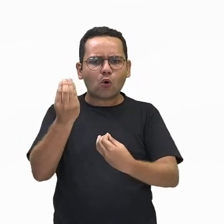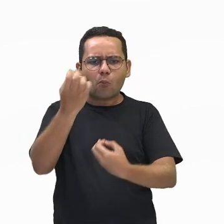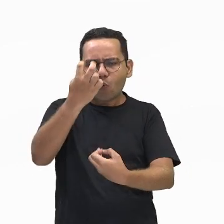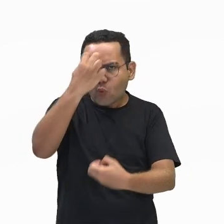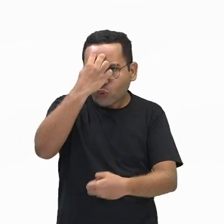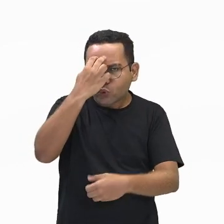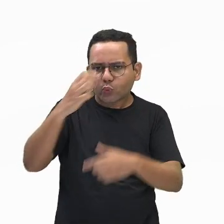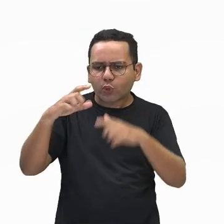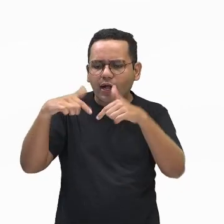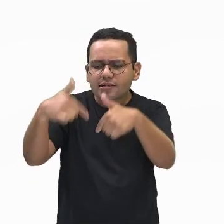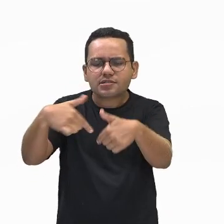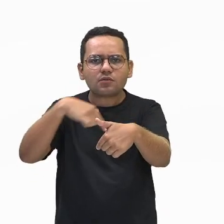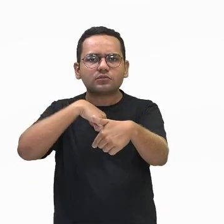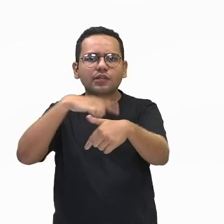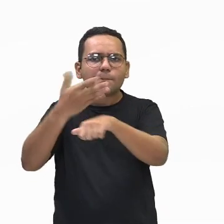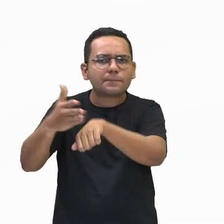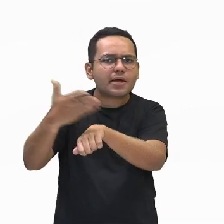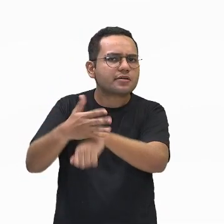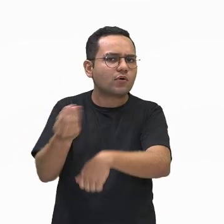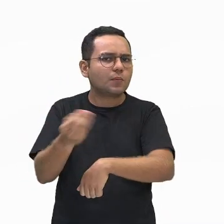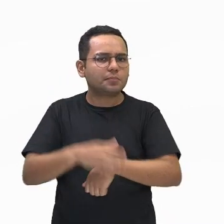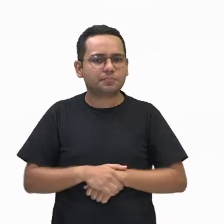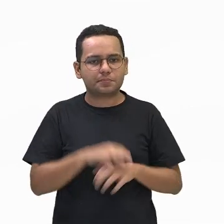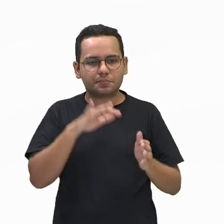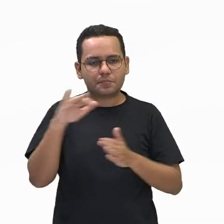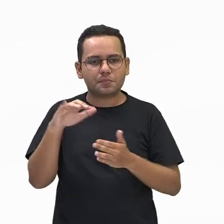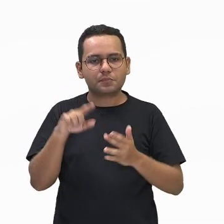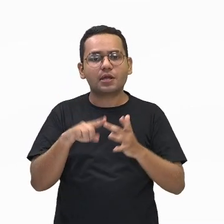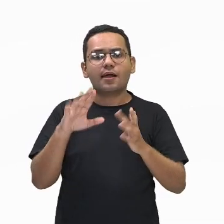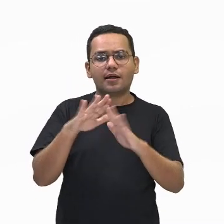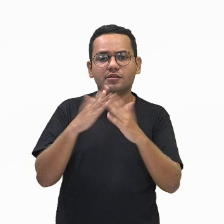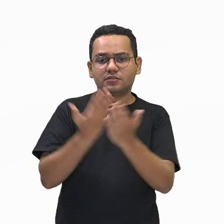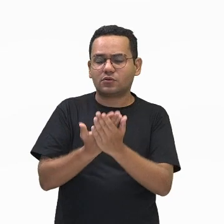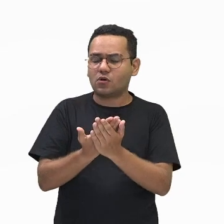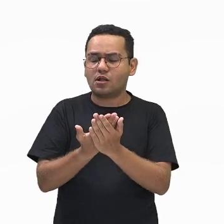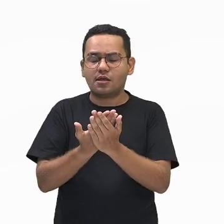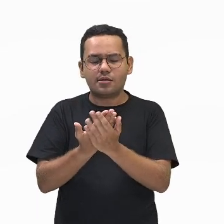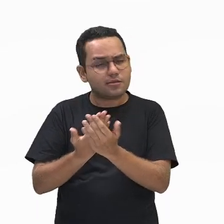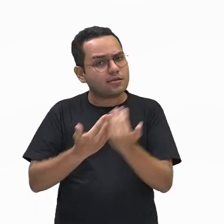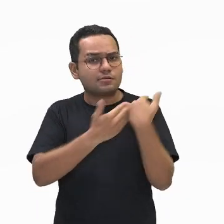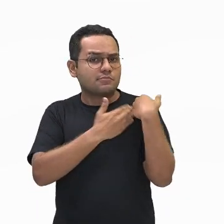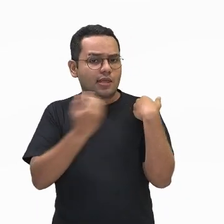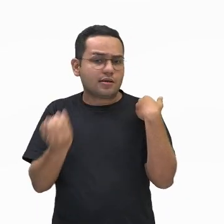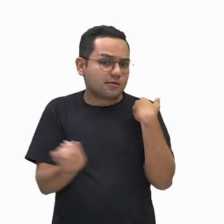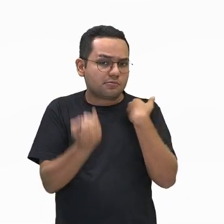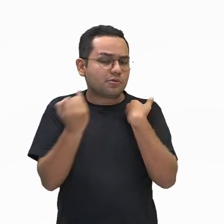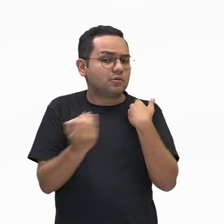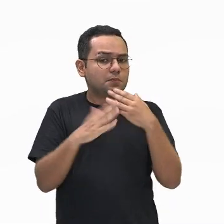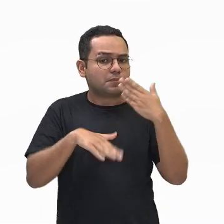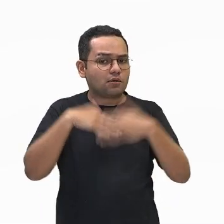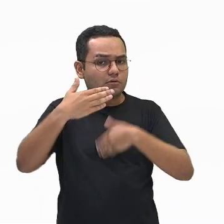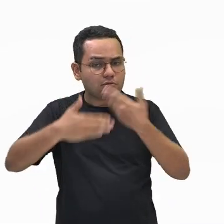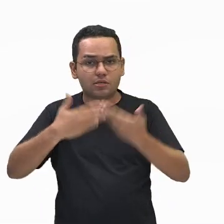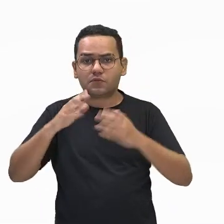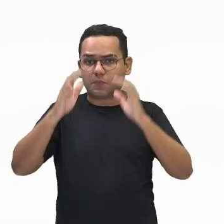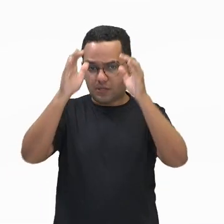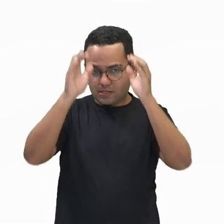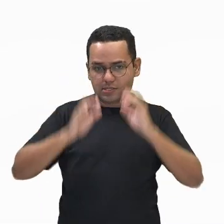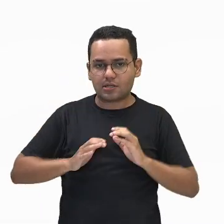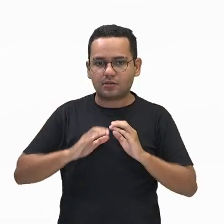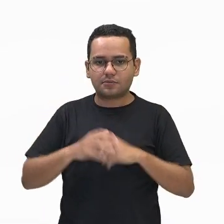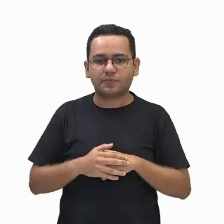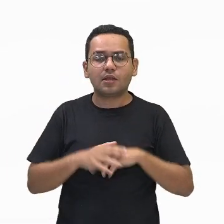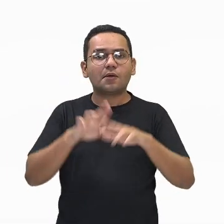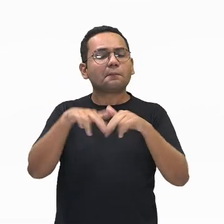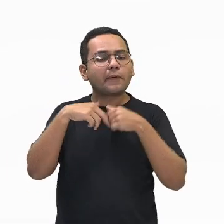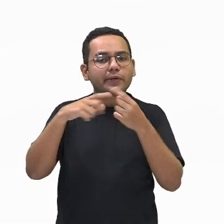A escola tem um papel fundamental no desenvolvimento e na construção da cidadania. Sua função ultrapassa